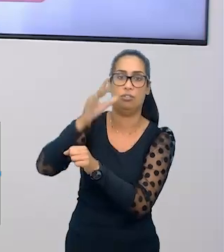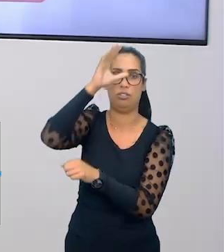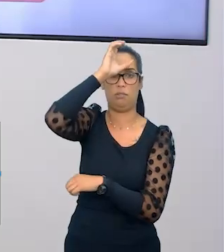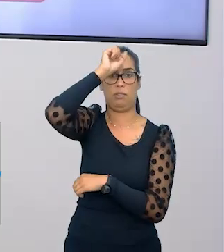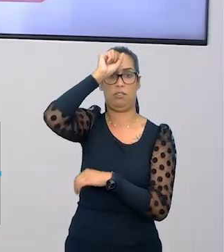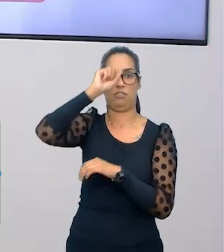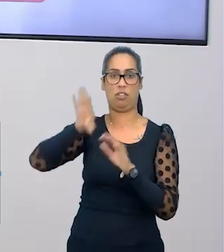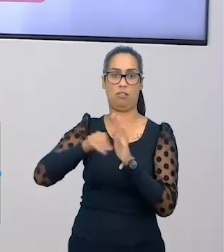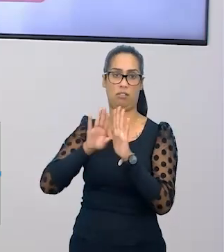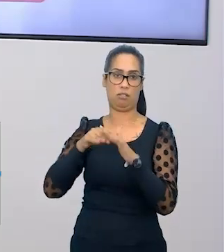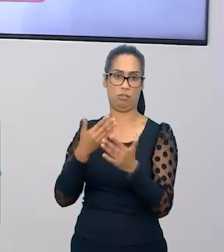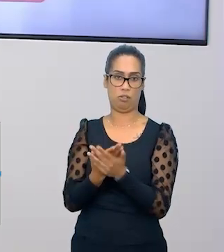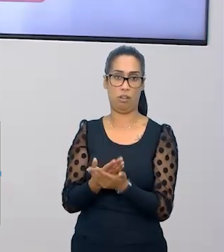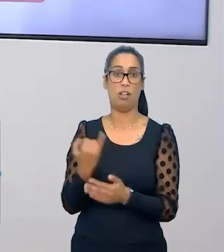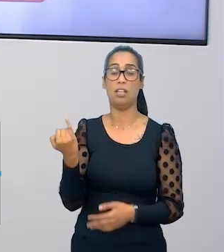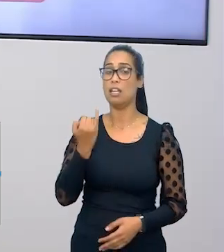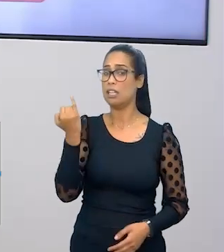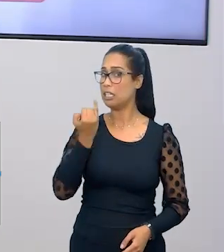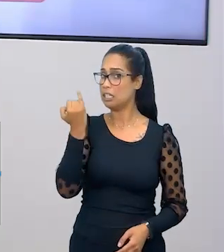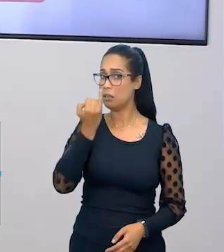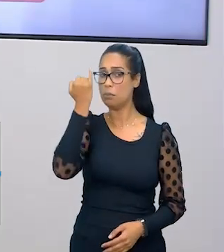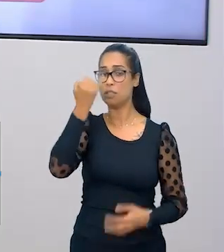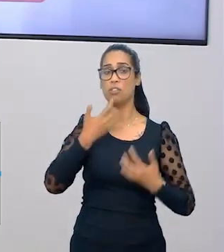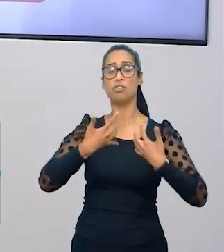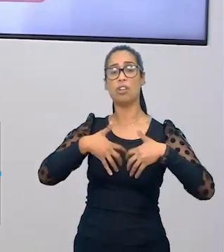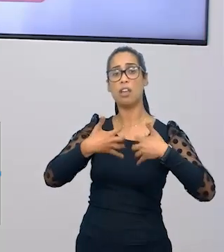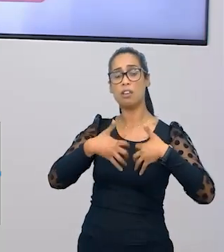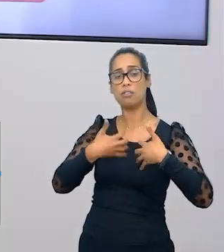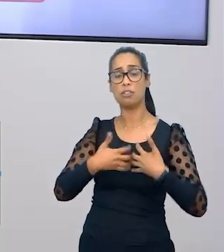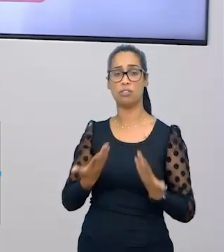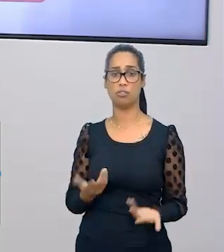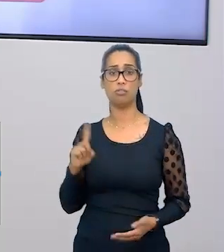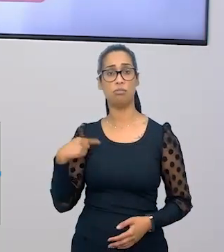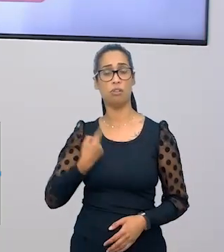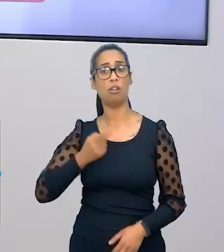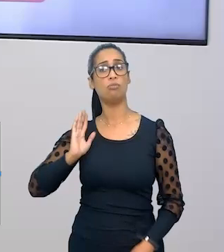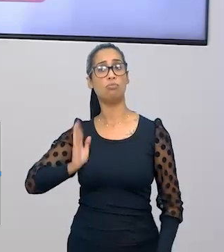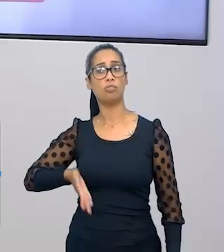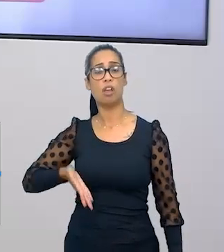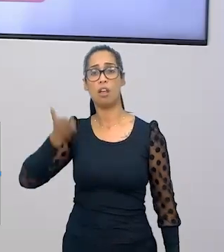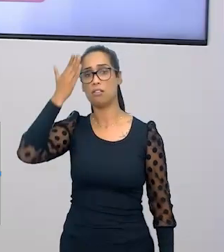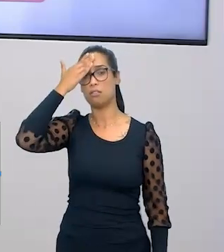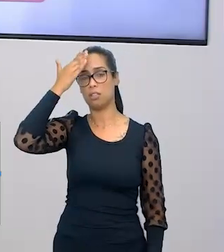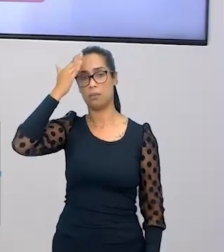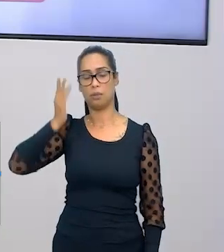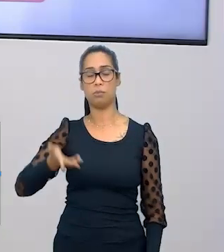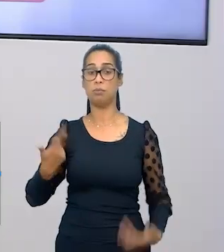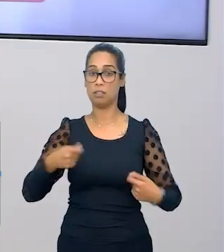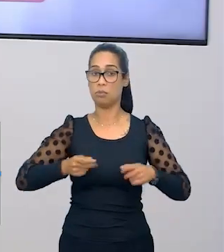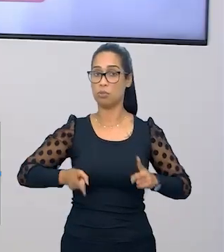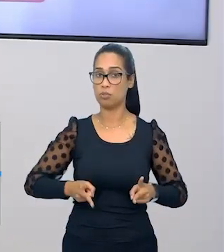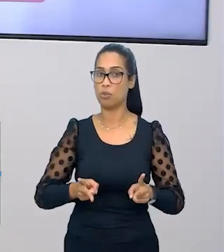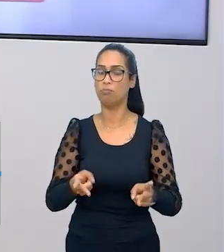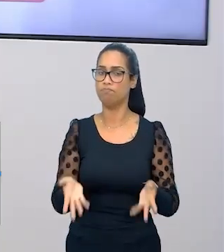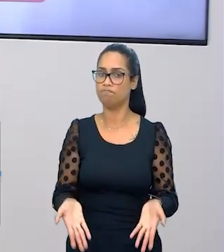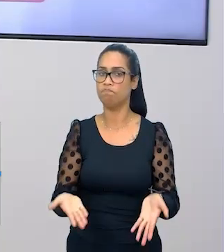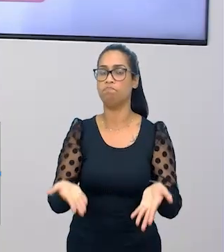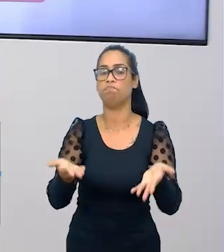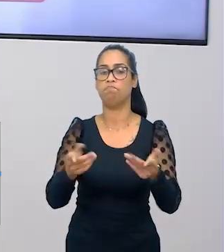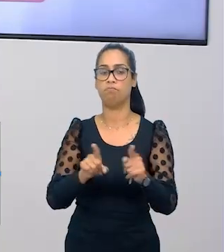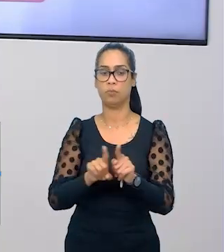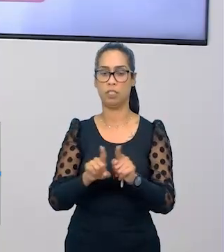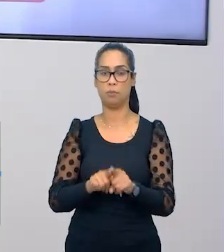ter esses momentos de pensar aquilo que o estudante já sabe, né, para dar uma continuidade. E de fato aparece bastante lá